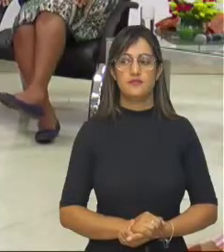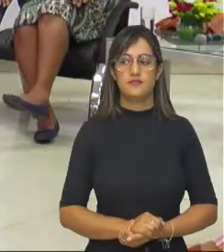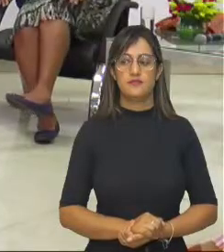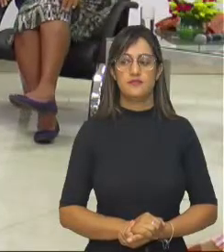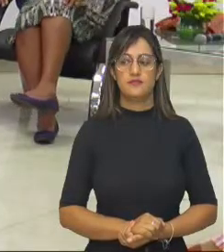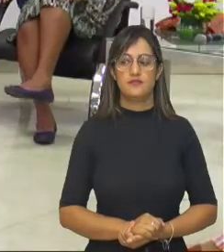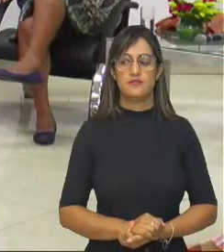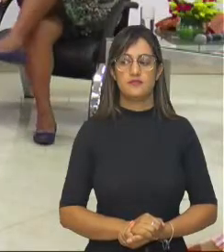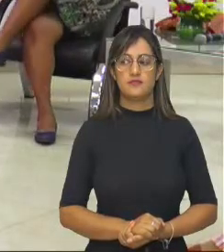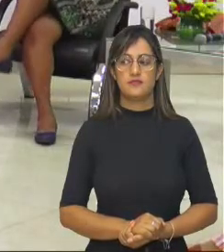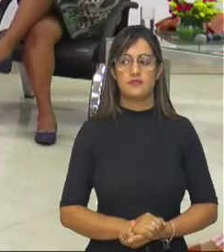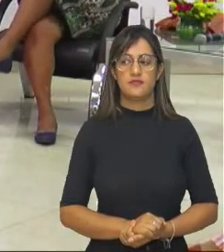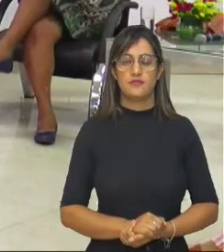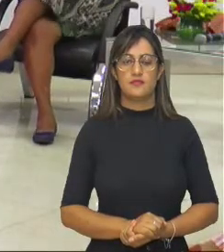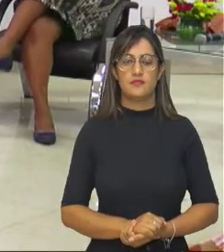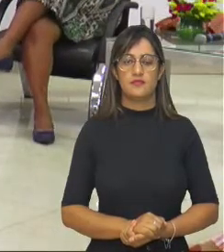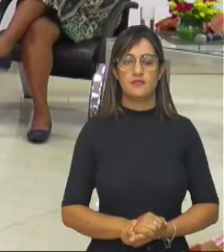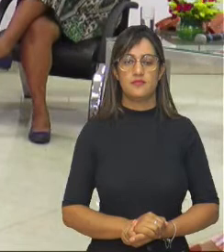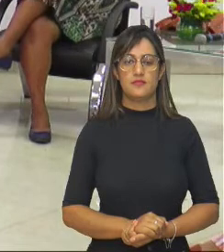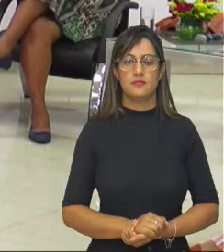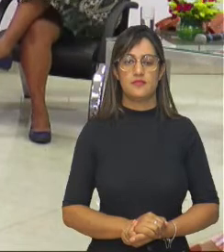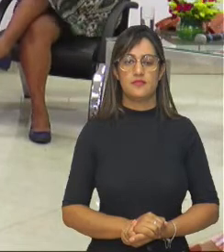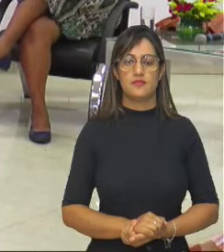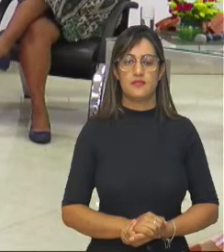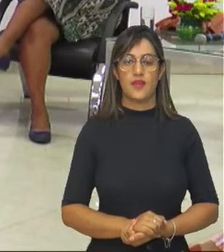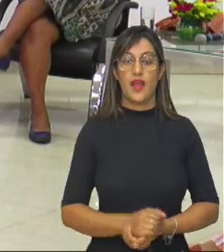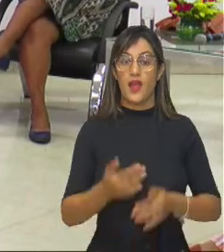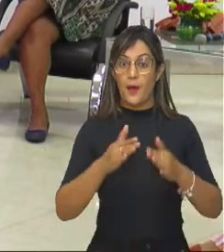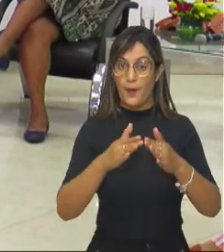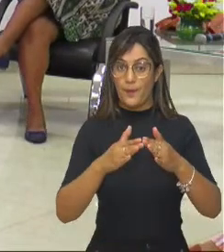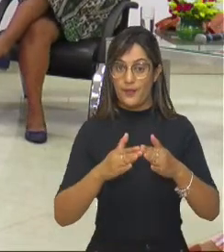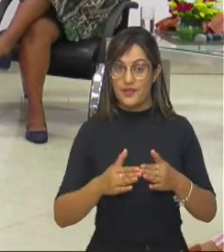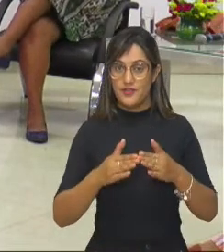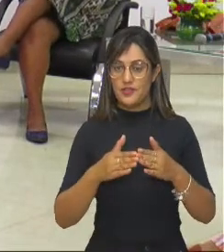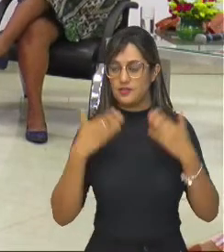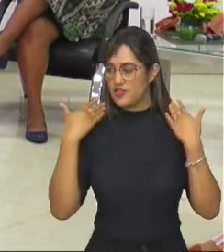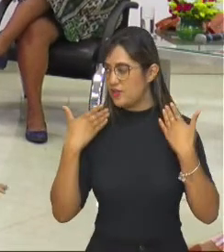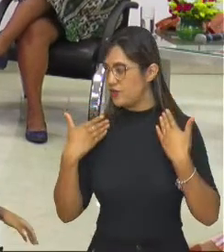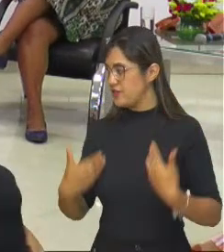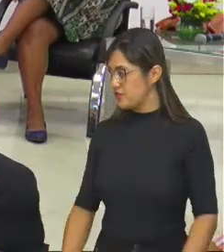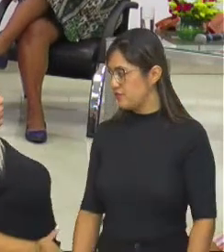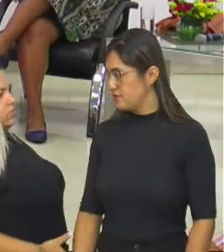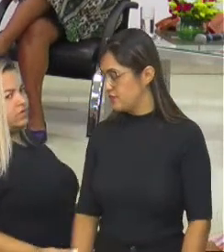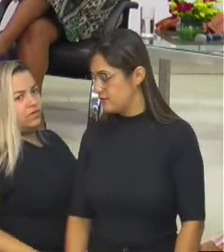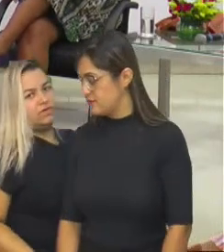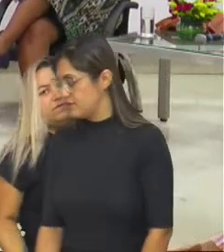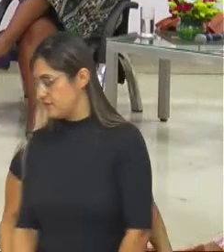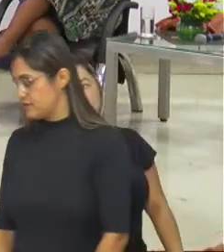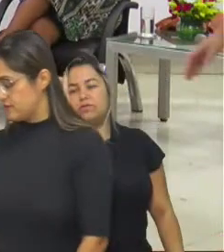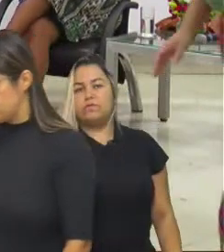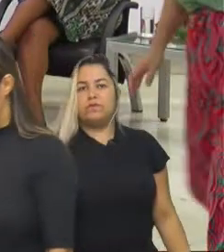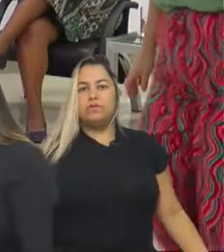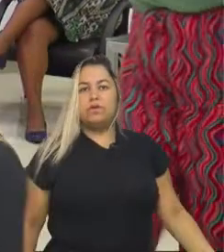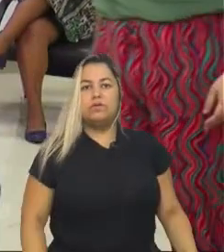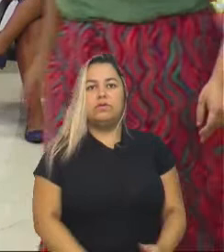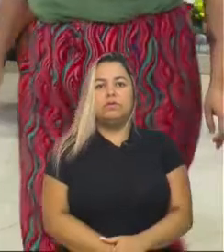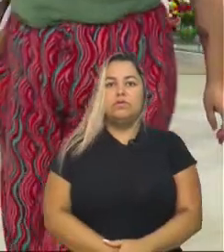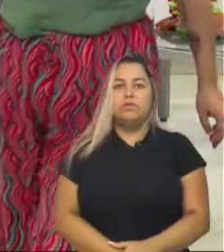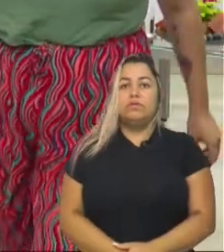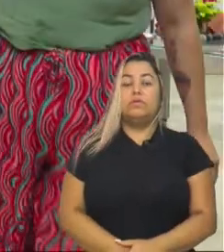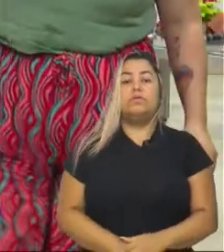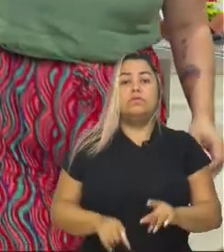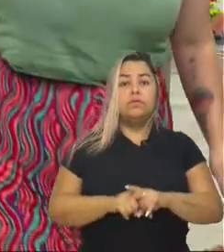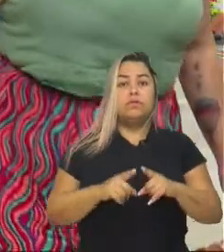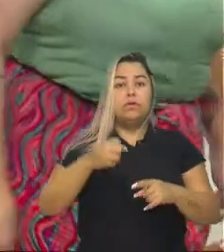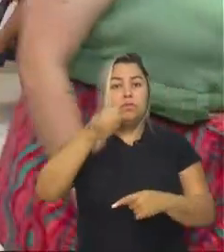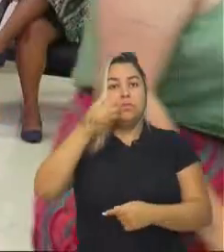Gente, eu pedi só para fazer minha audiodescrição, que eu esqueci, né? Importante. Eu sou homem trans, não binário, estou com